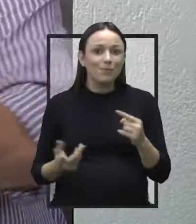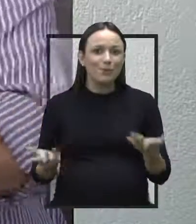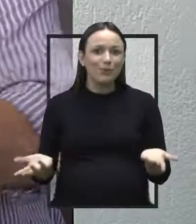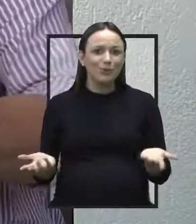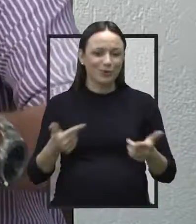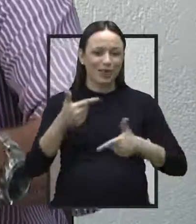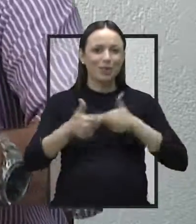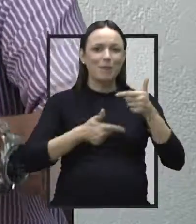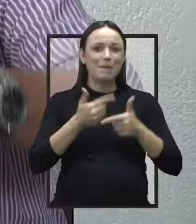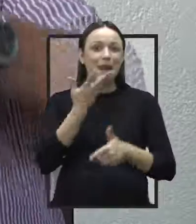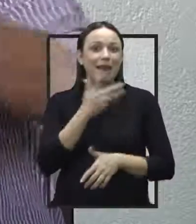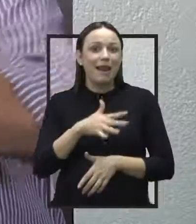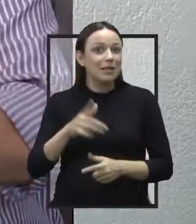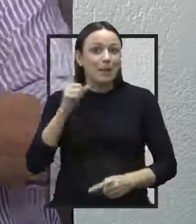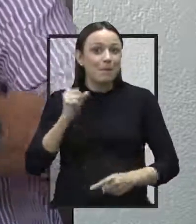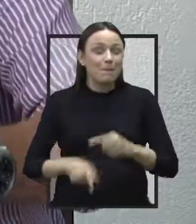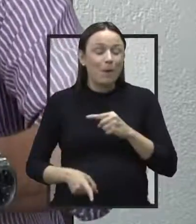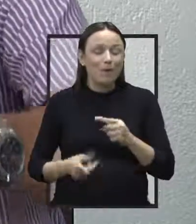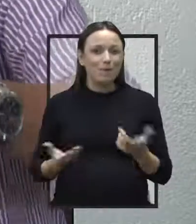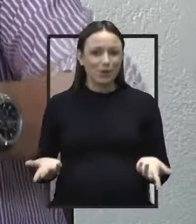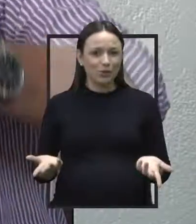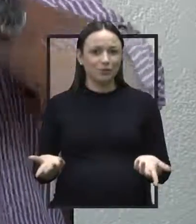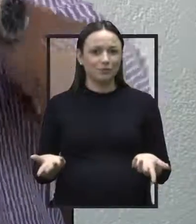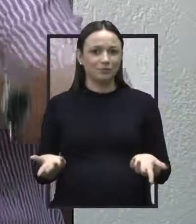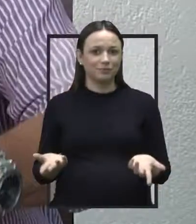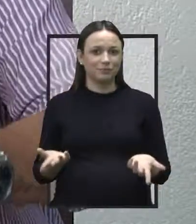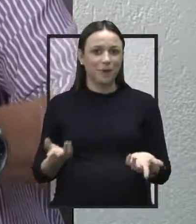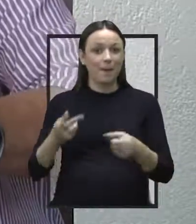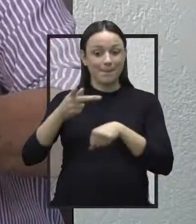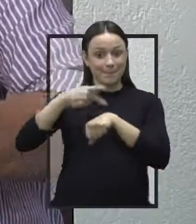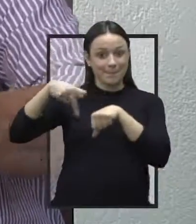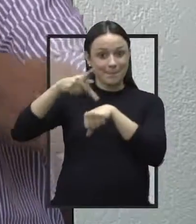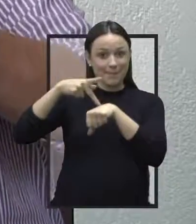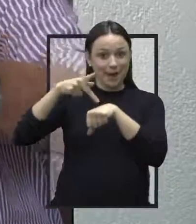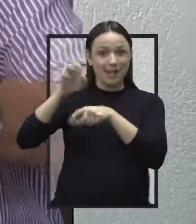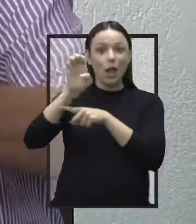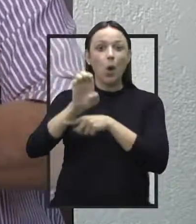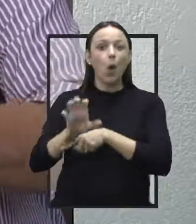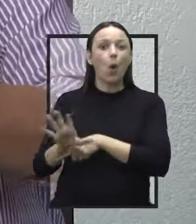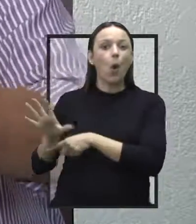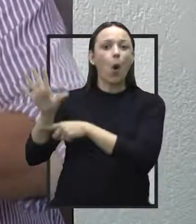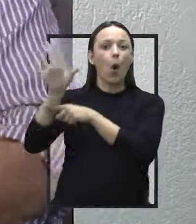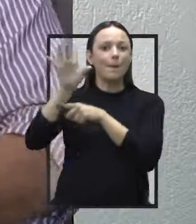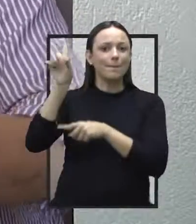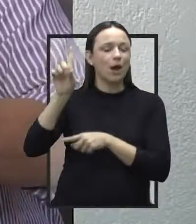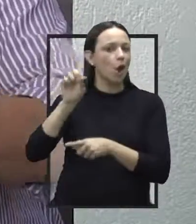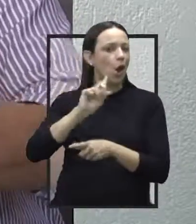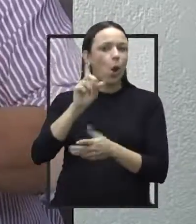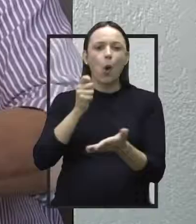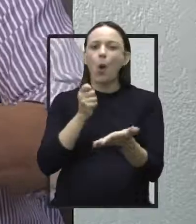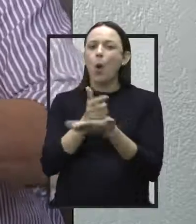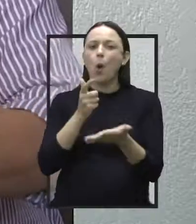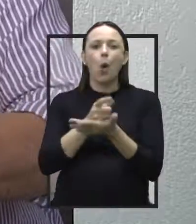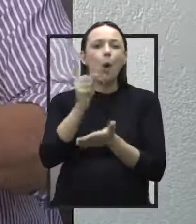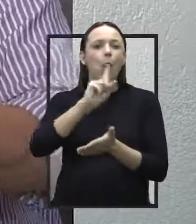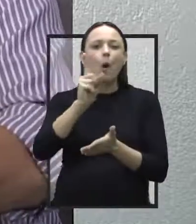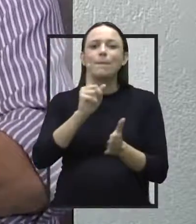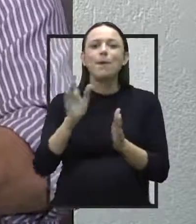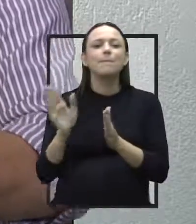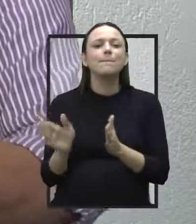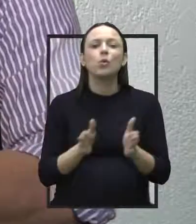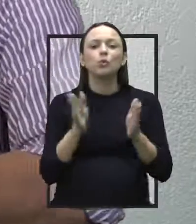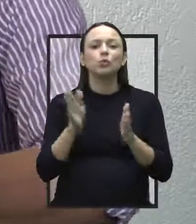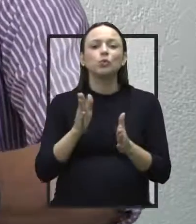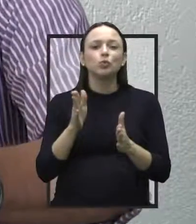o trabalho infantil. Vou repetir novamente, países da Europa não compram produtos produzidos aonde